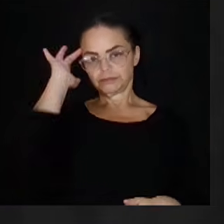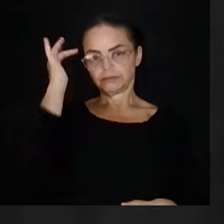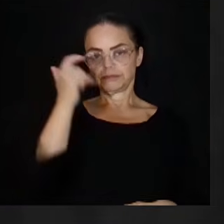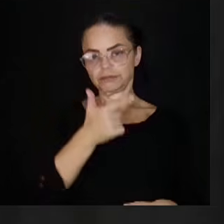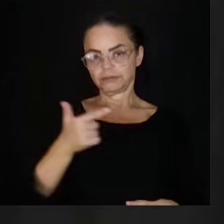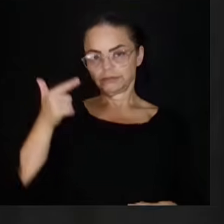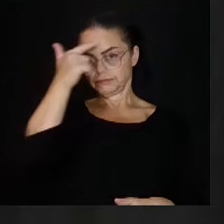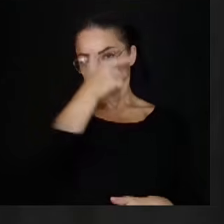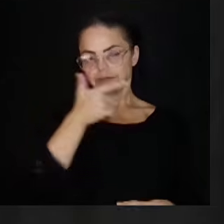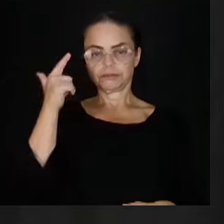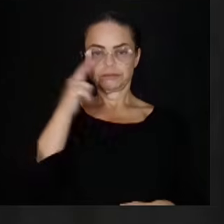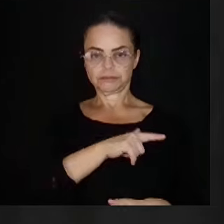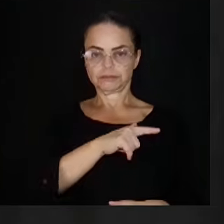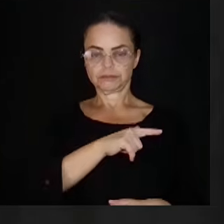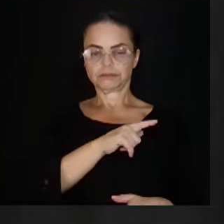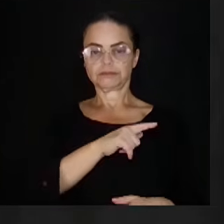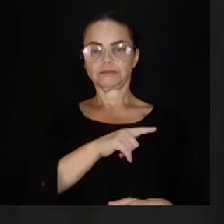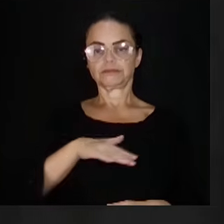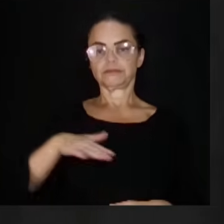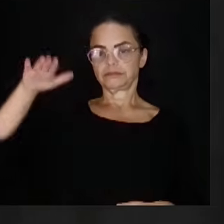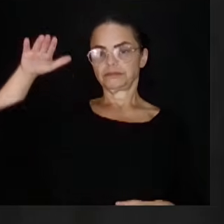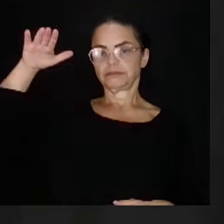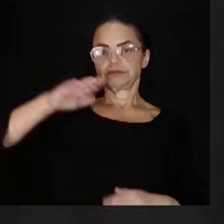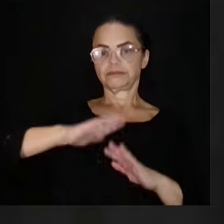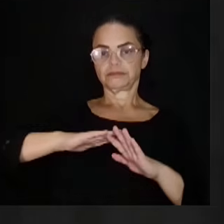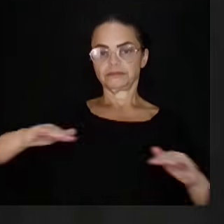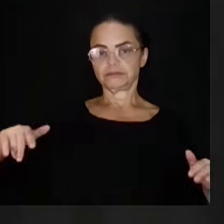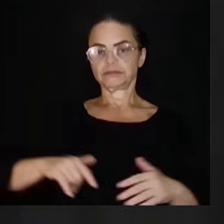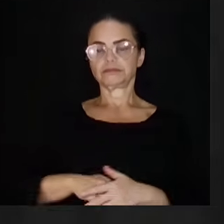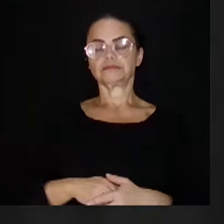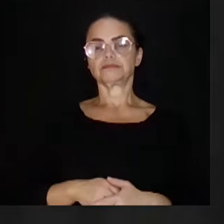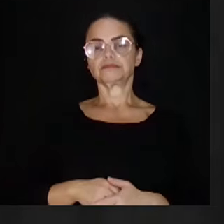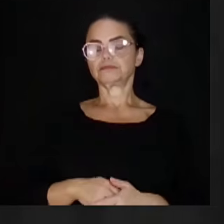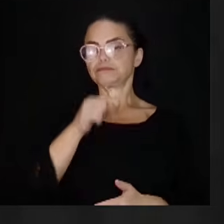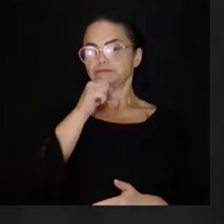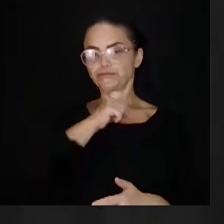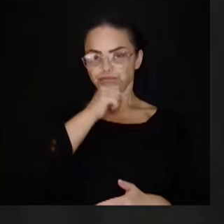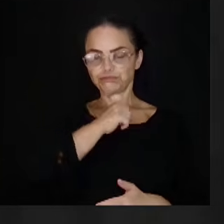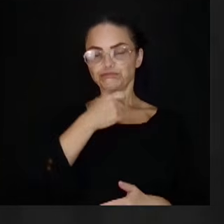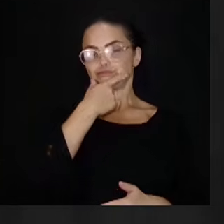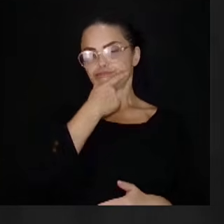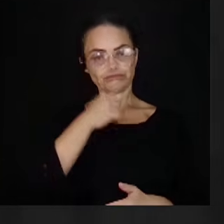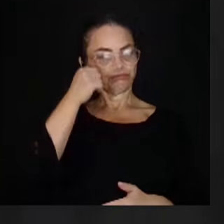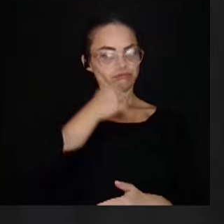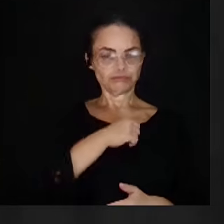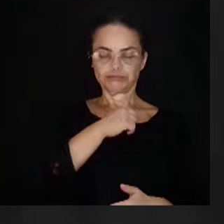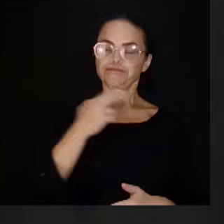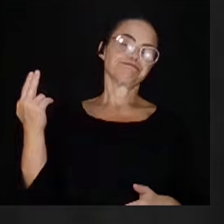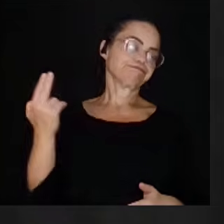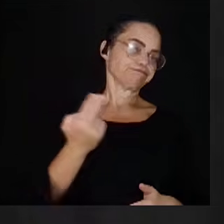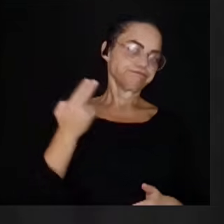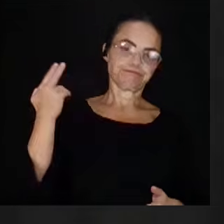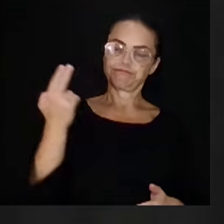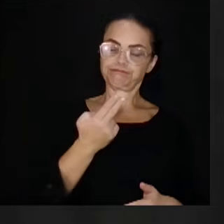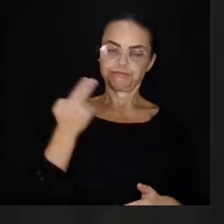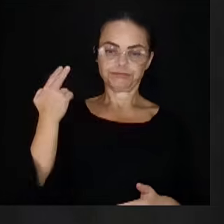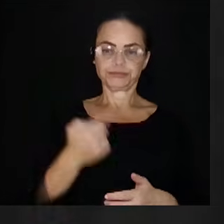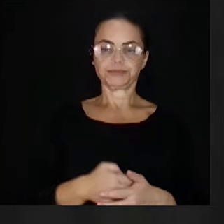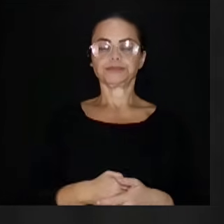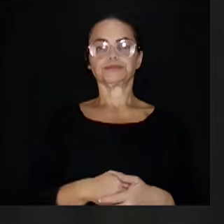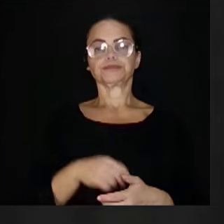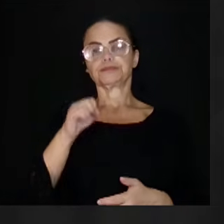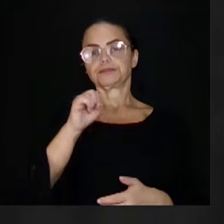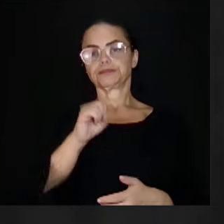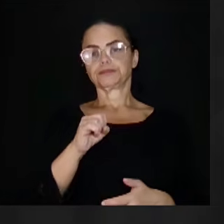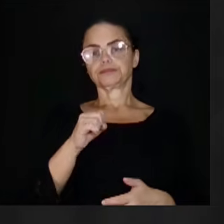adulto, criança, idoso, homem, mulher, né? Não tem condições. Se você vai, tem